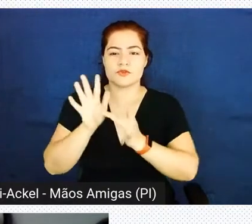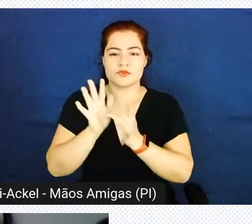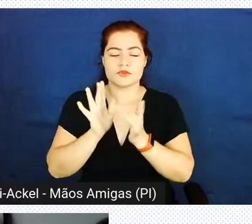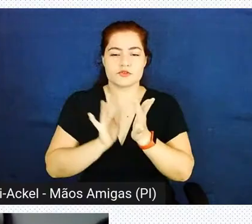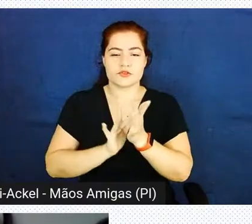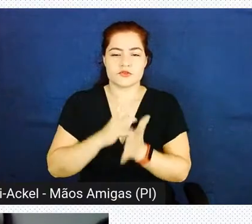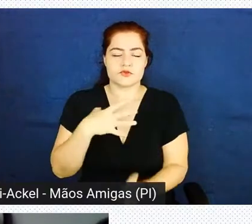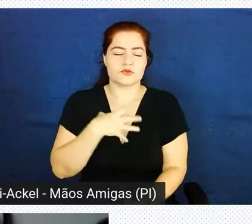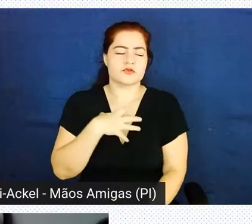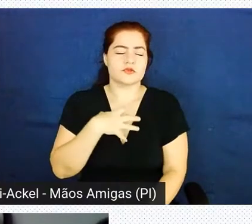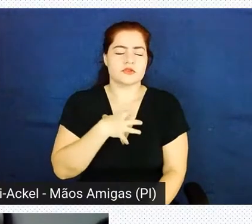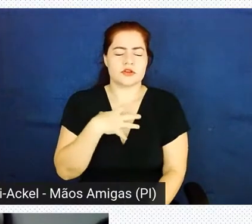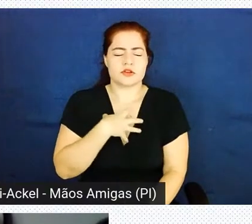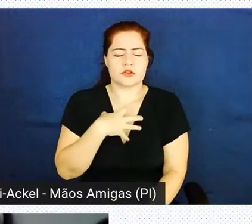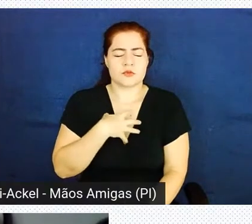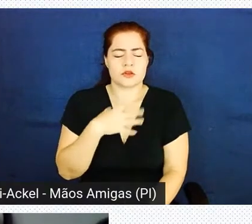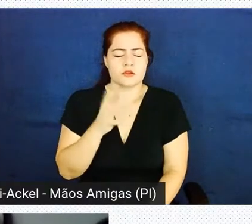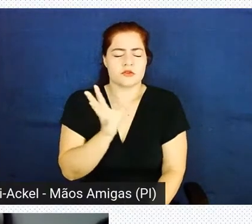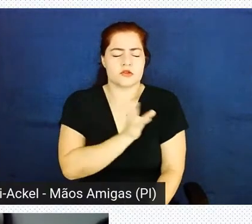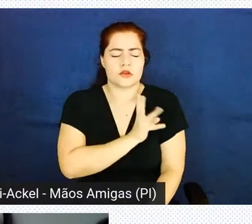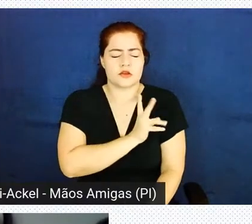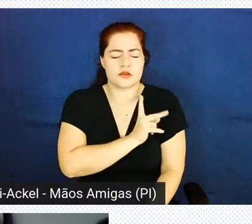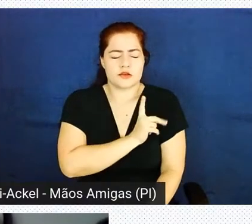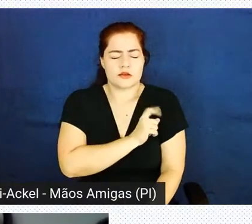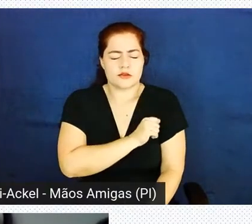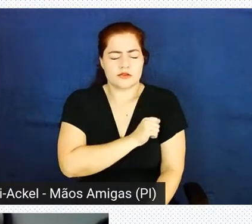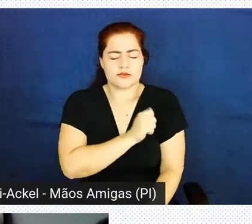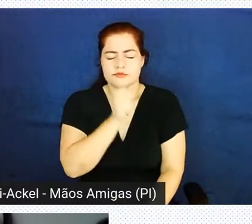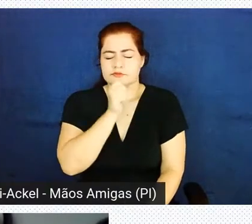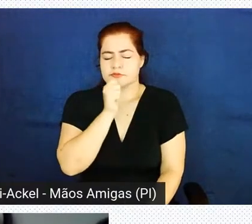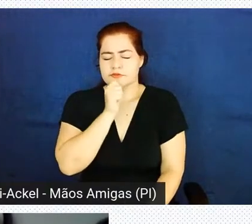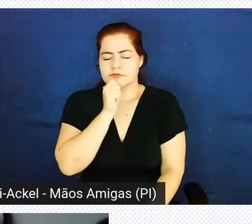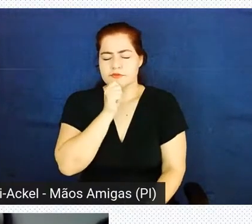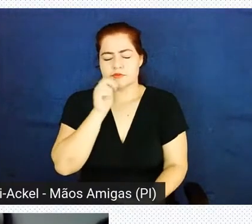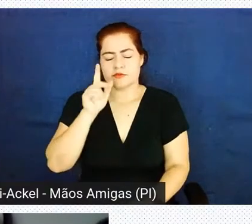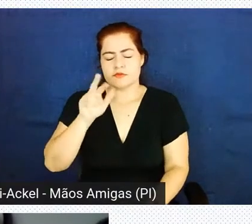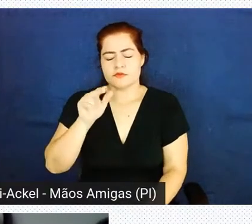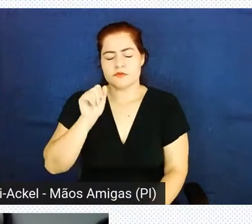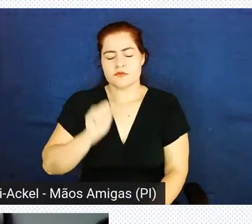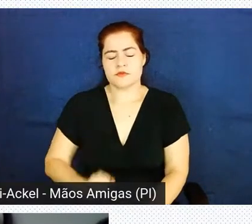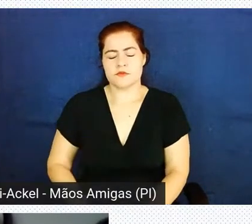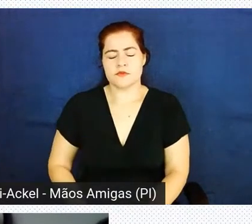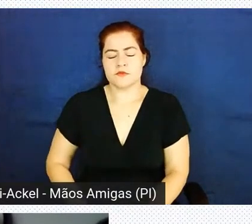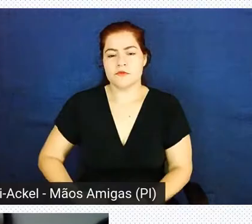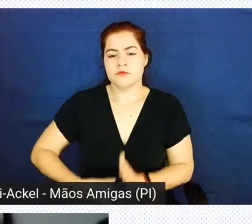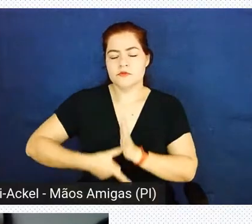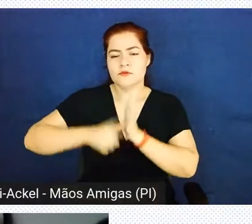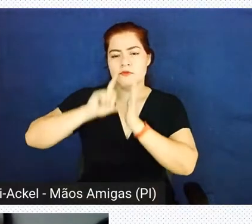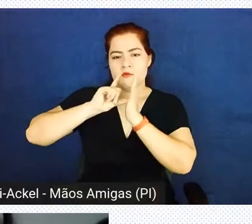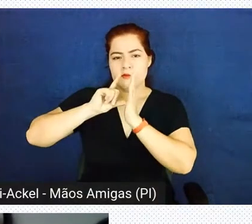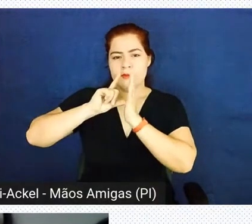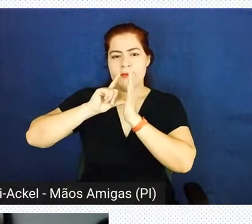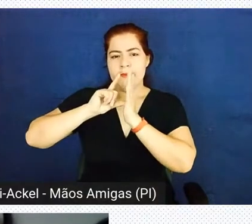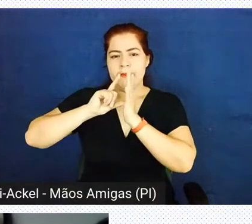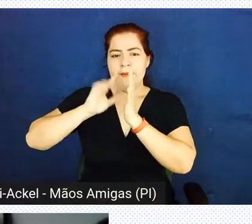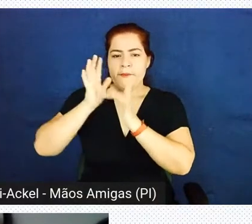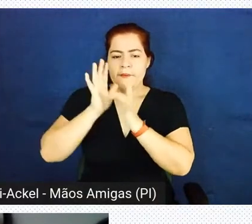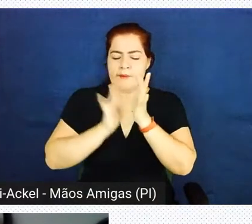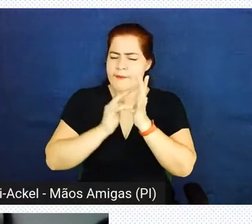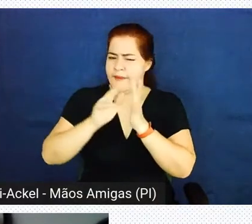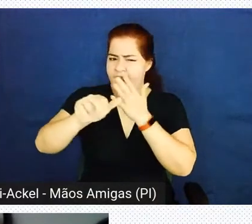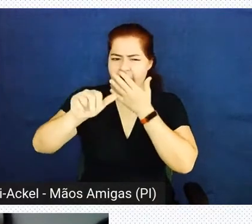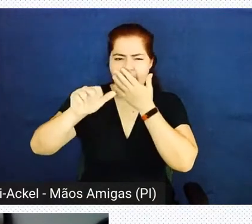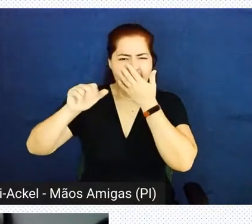de incomparável amor. Antes de Jesus, ninguém jamais se atrevera a adentrar-se